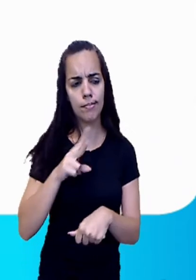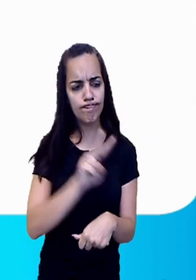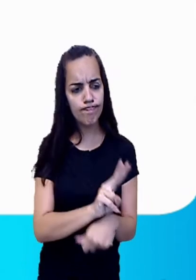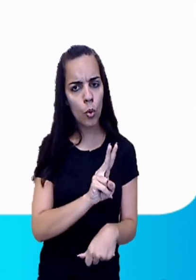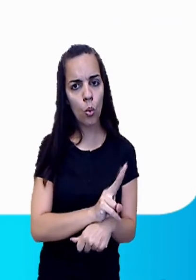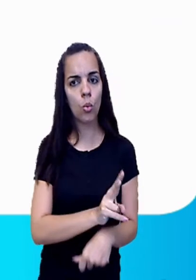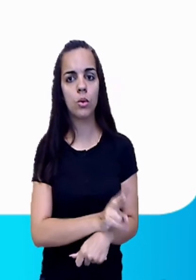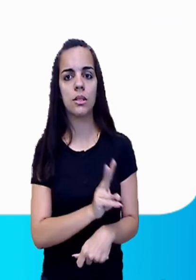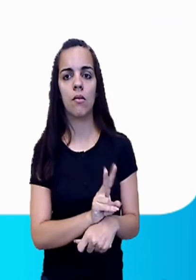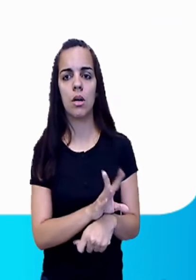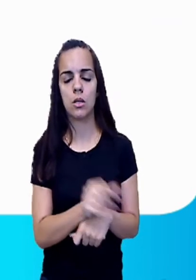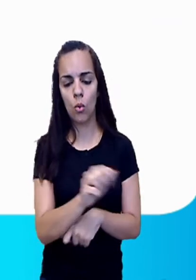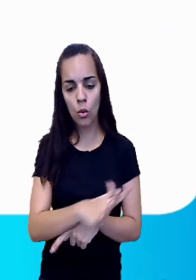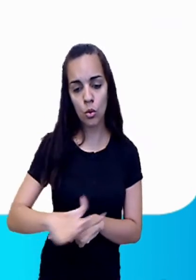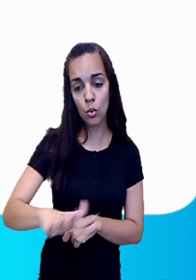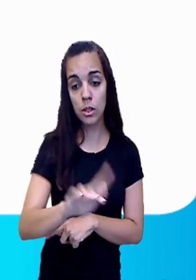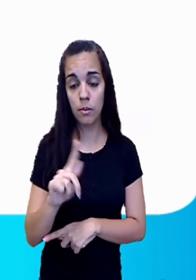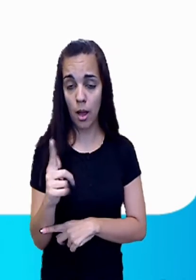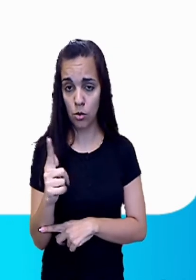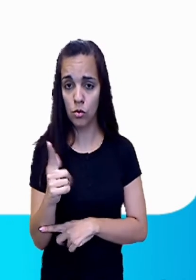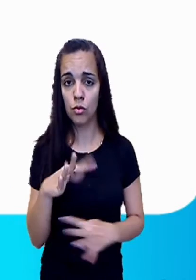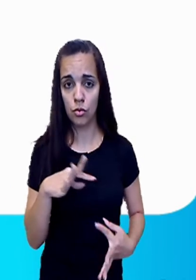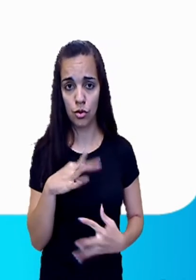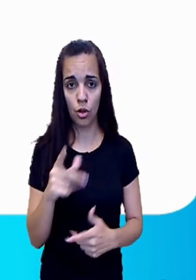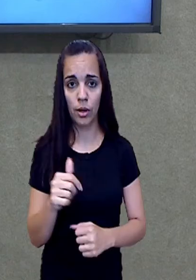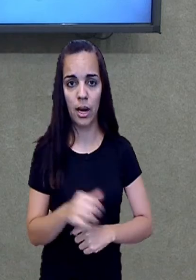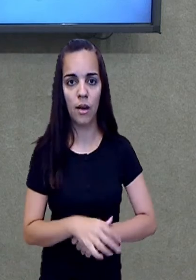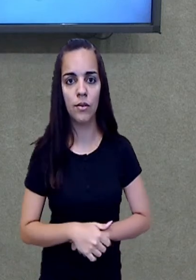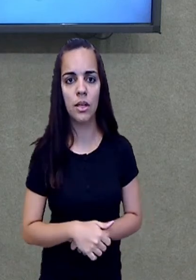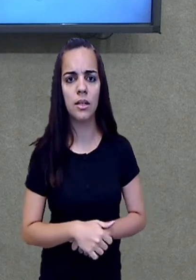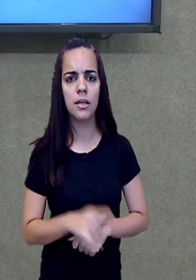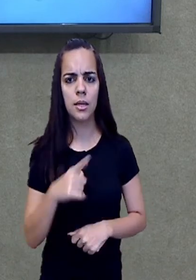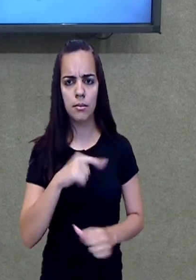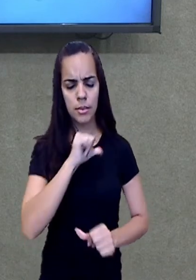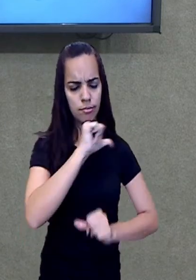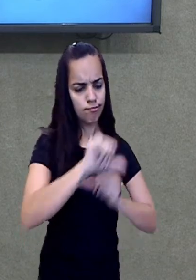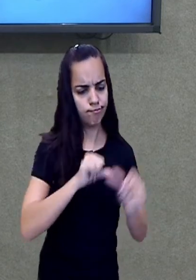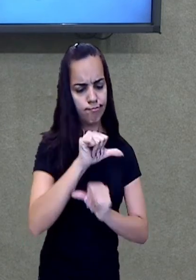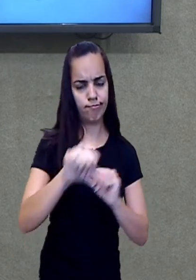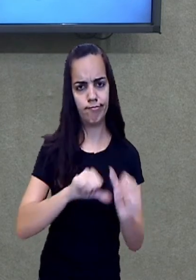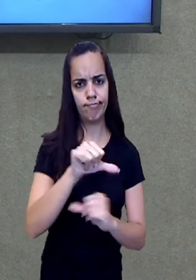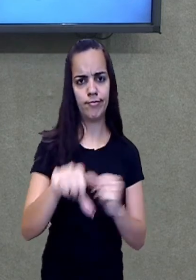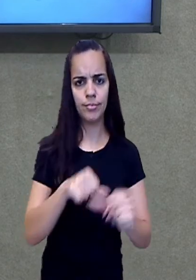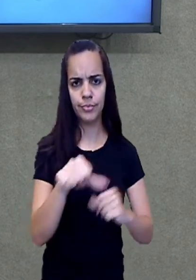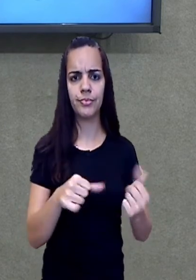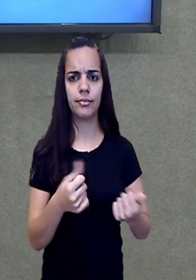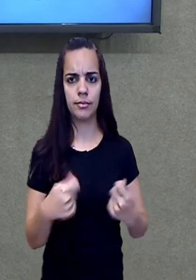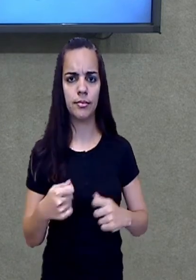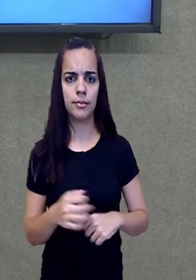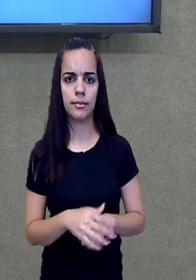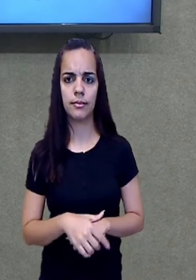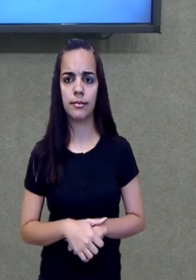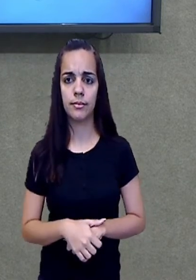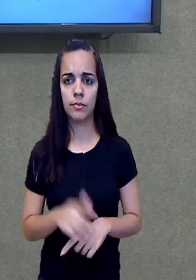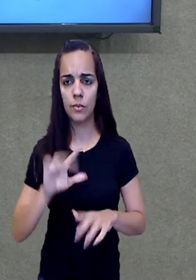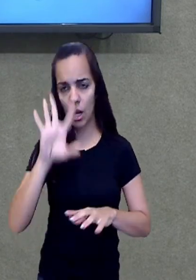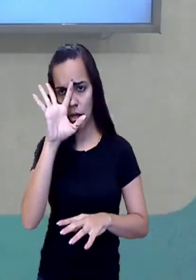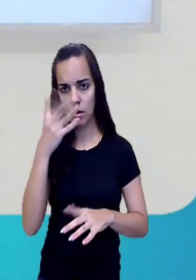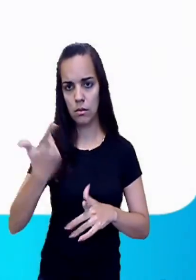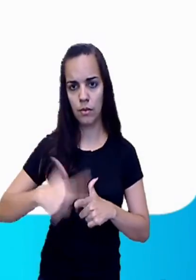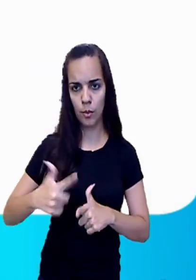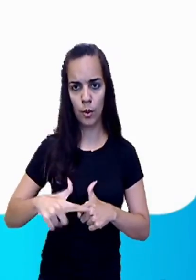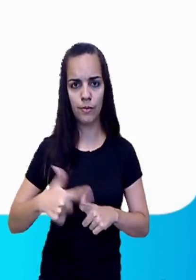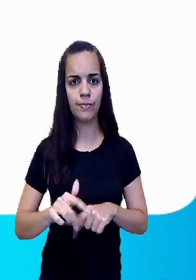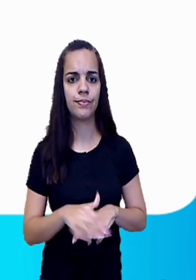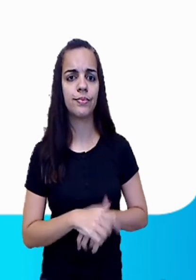e passam para outra área, então aquilo ali fica sem ser renovado, sem ser reconstruído, um problema.